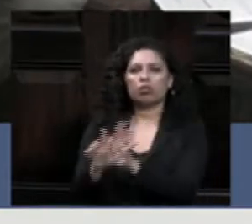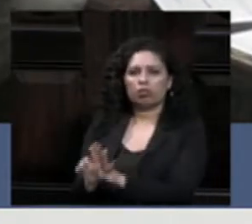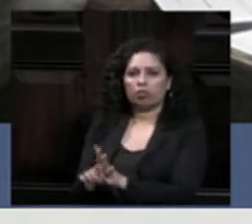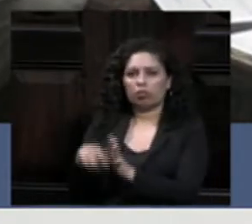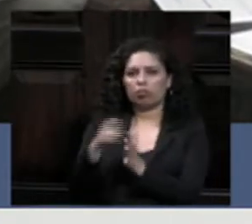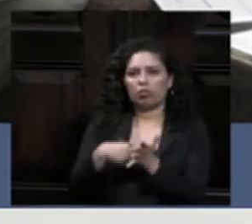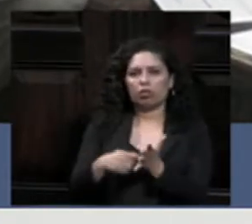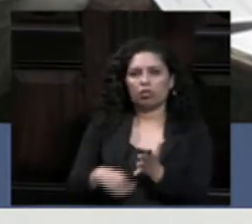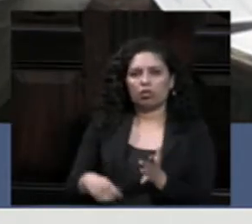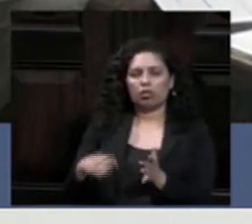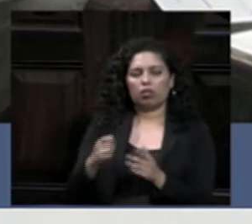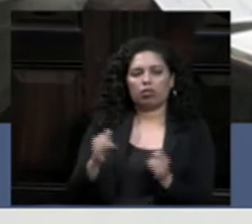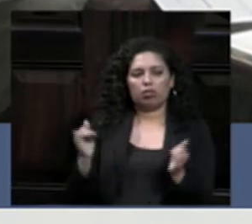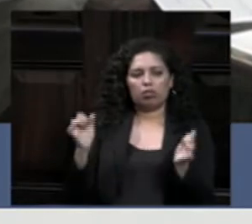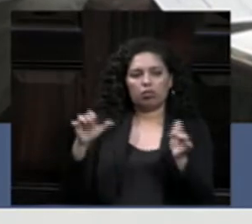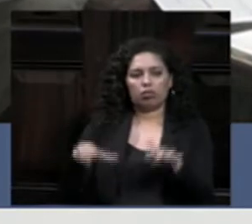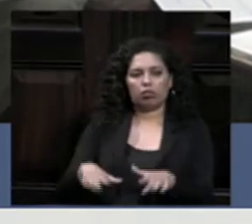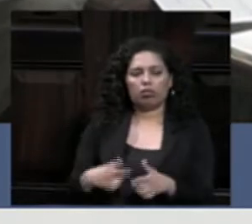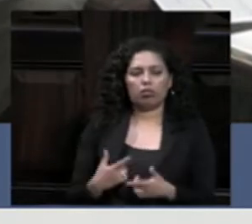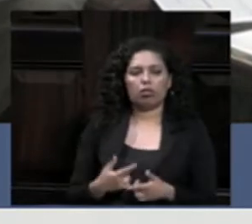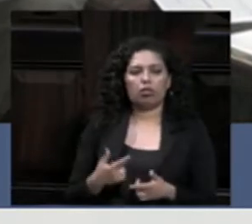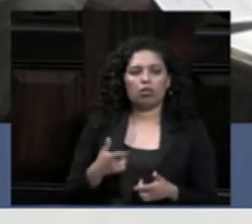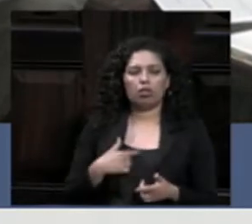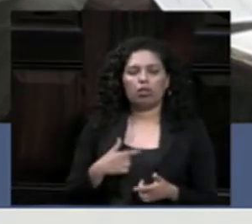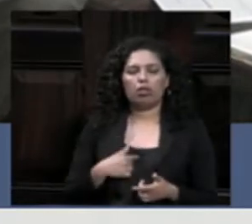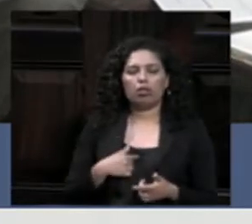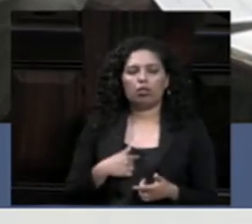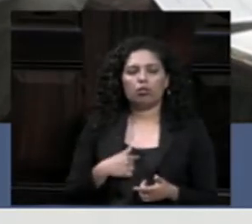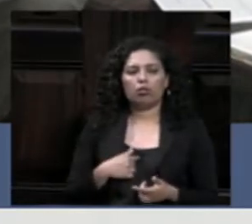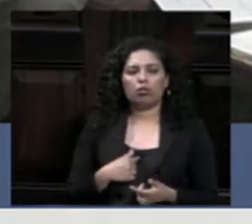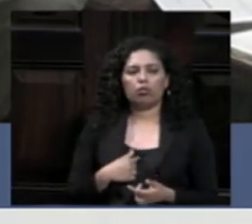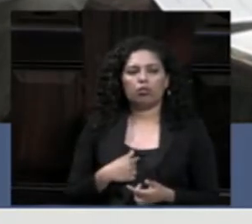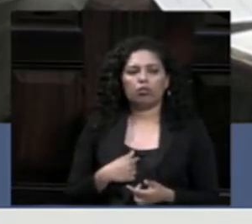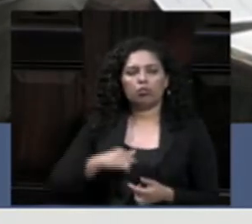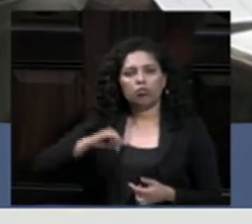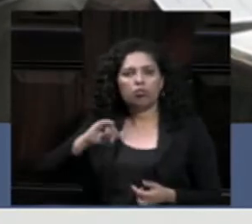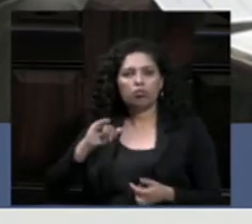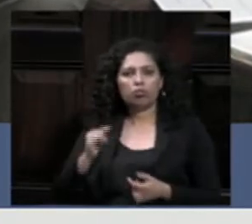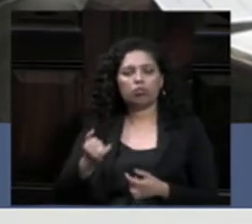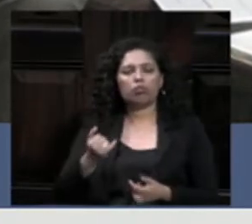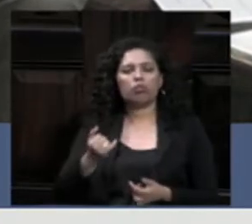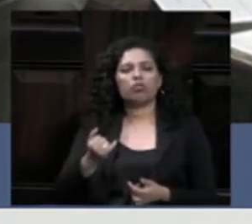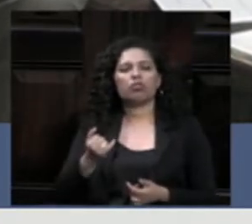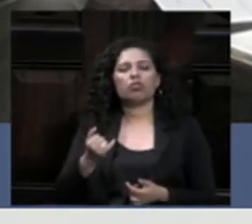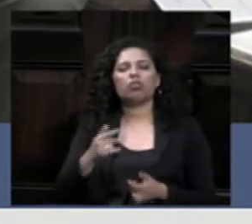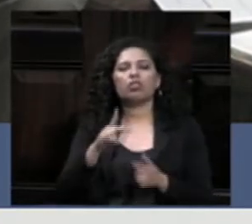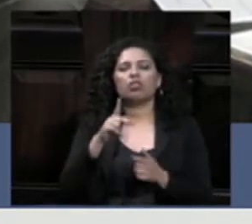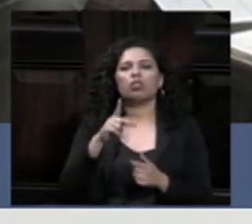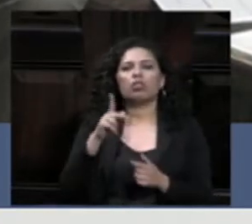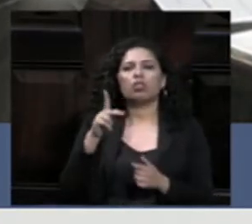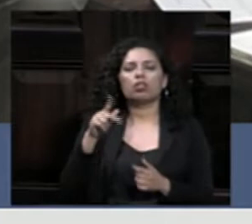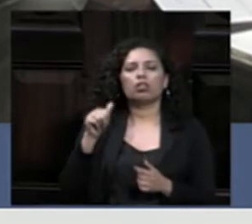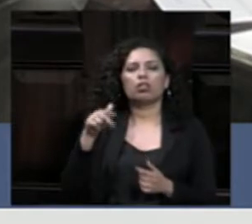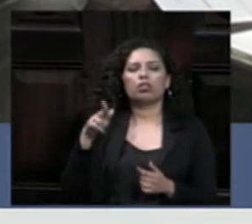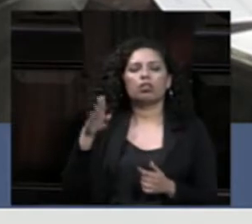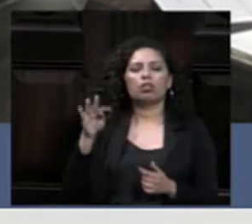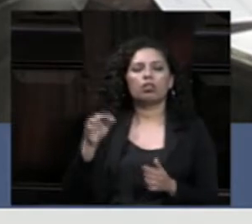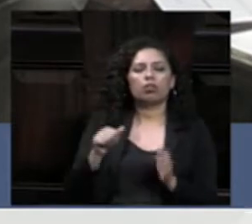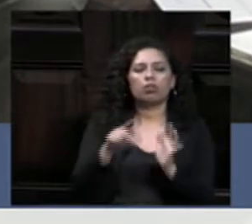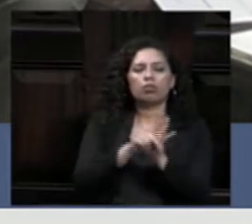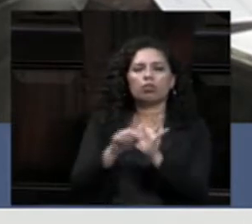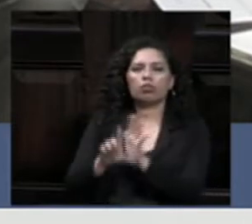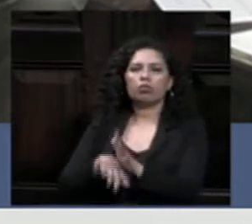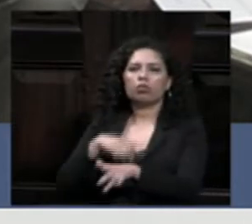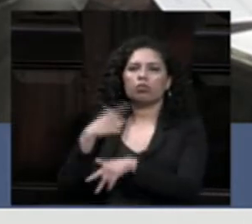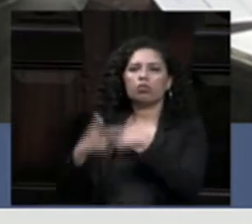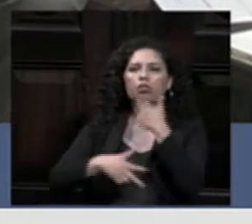final. Mas não posso deixar aqui, aproveitando a pauta desse projeto, de colocar a